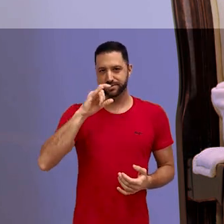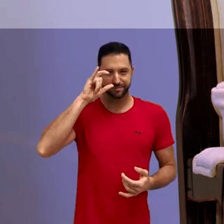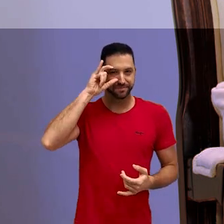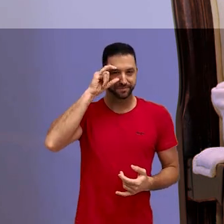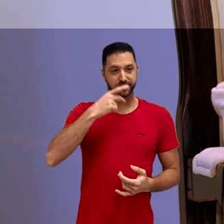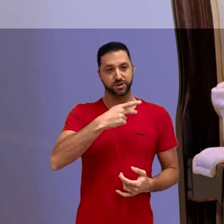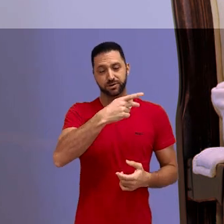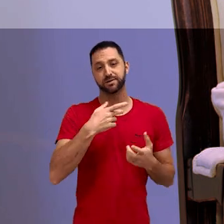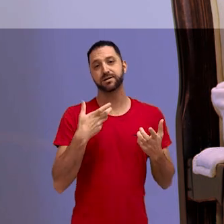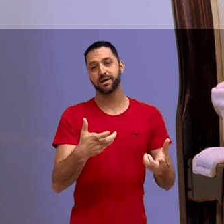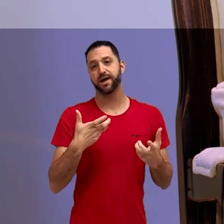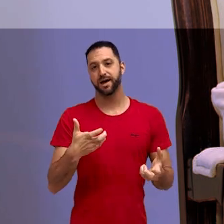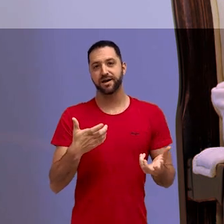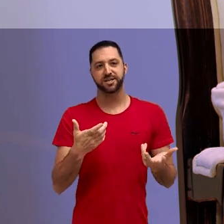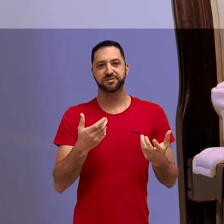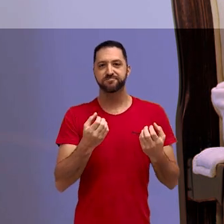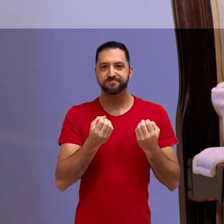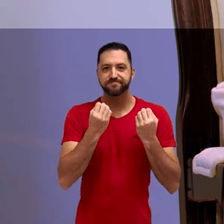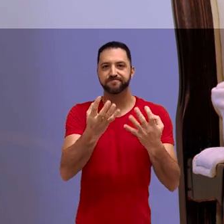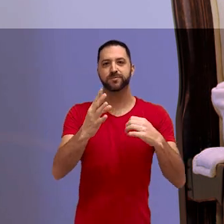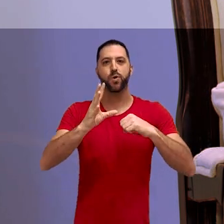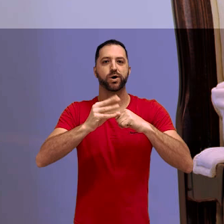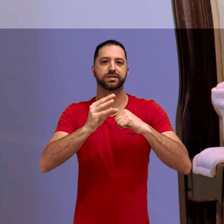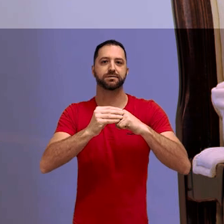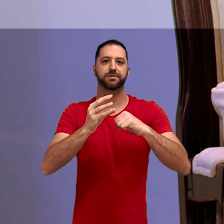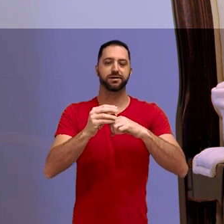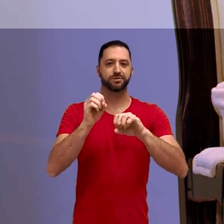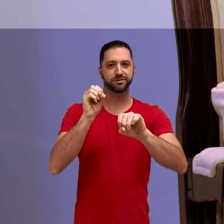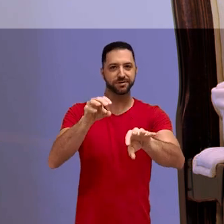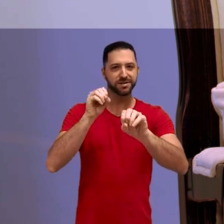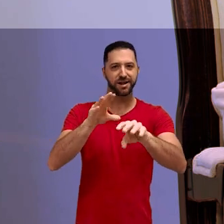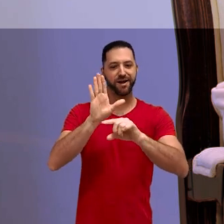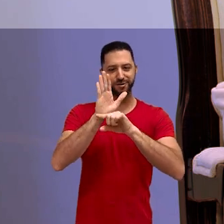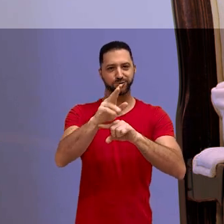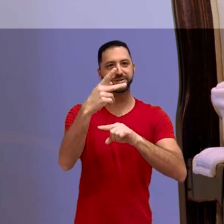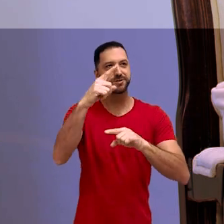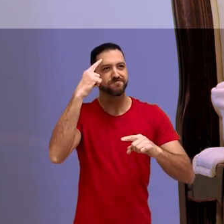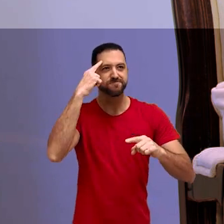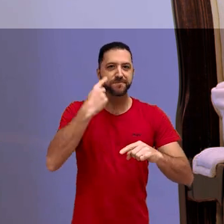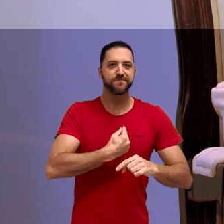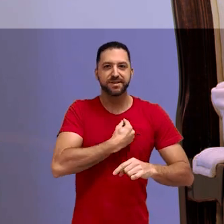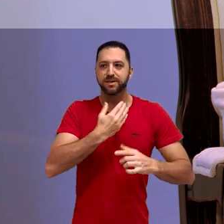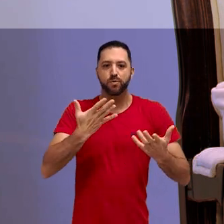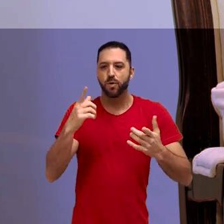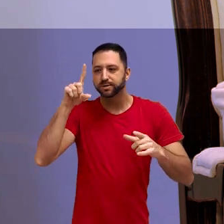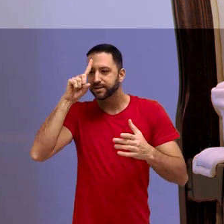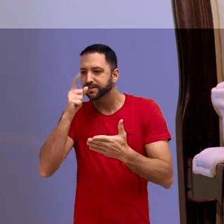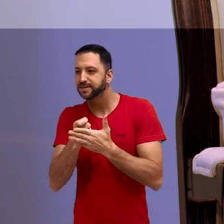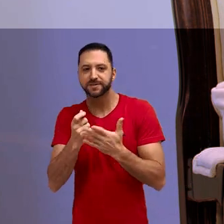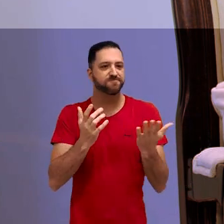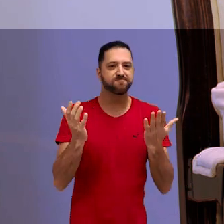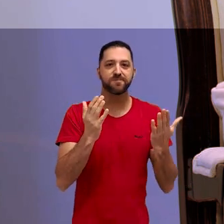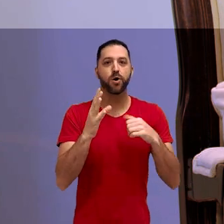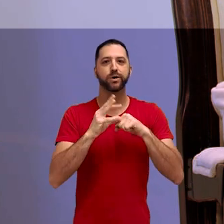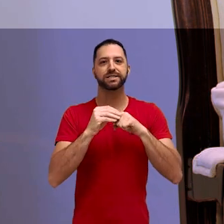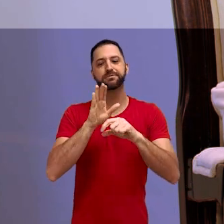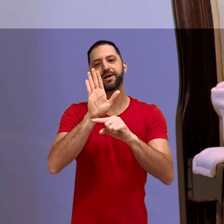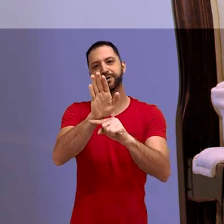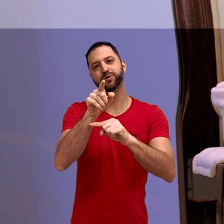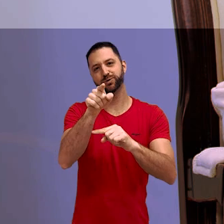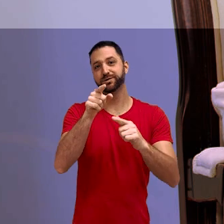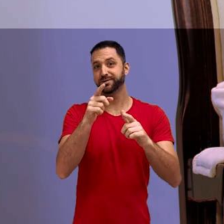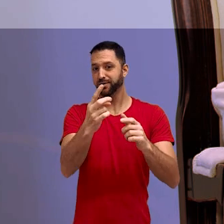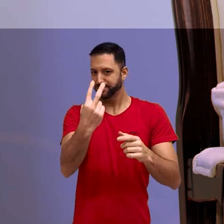é trazer para você todo esse conhecimento que vai sempre te ajudar a tomar as melhores decisões para a sua vida. Então, fica com